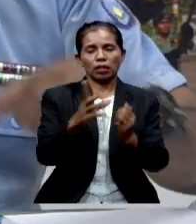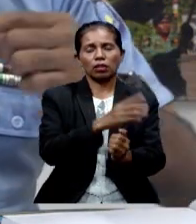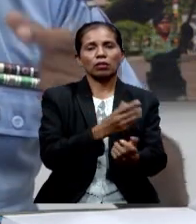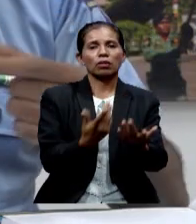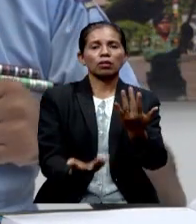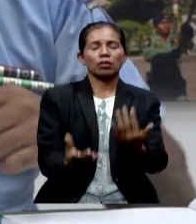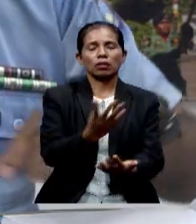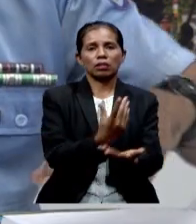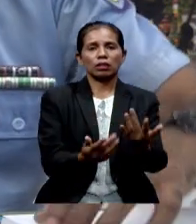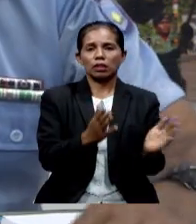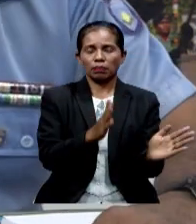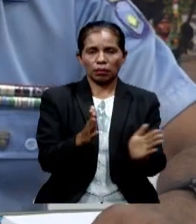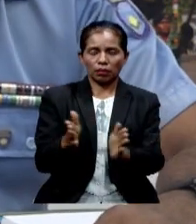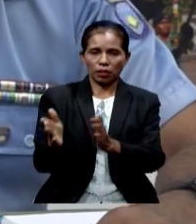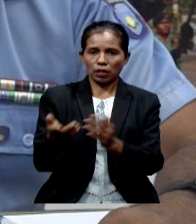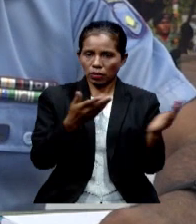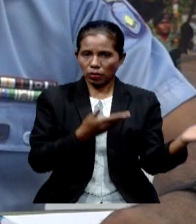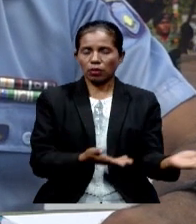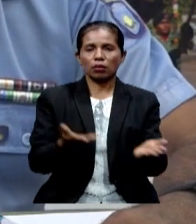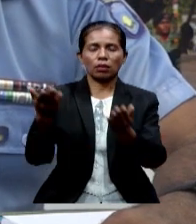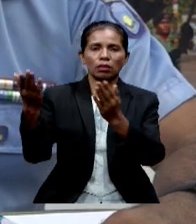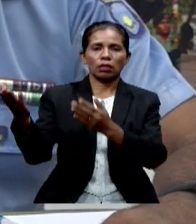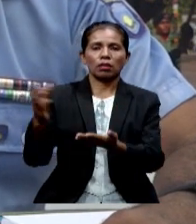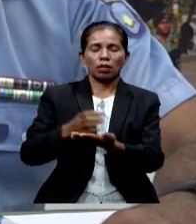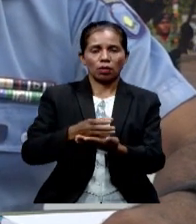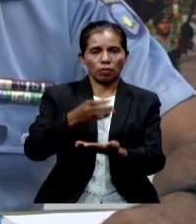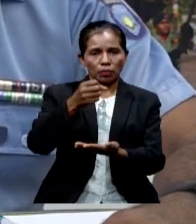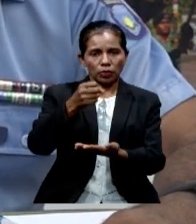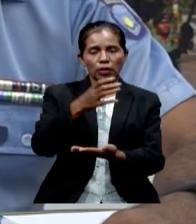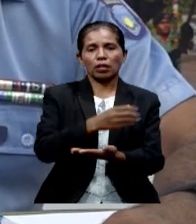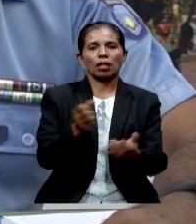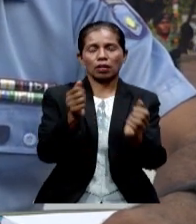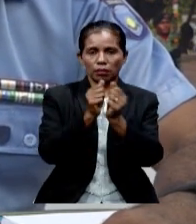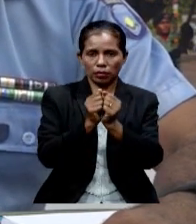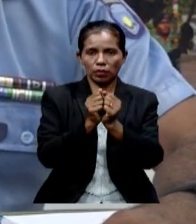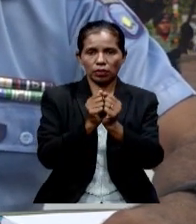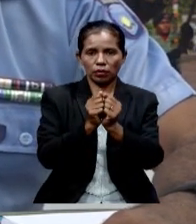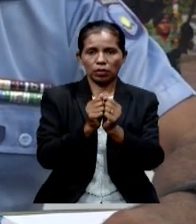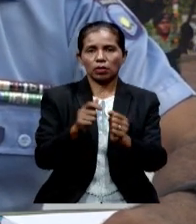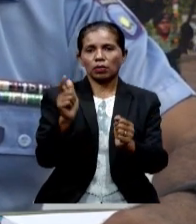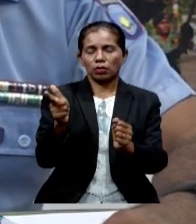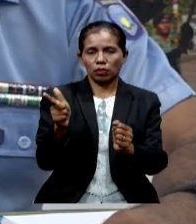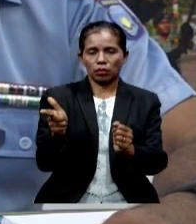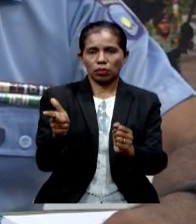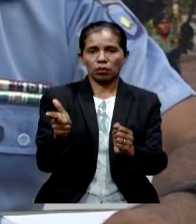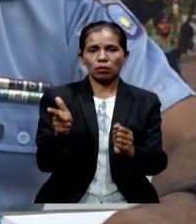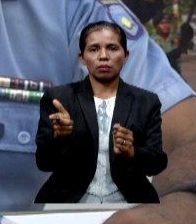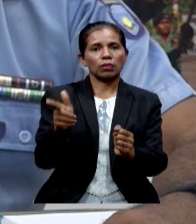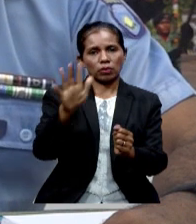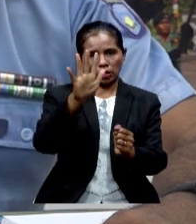nebe maxira prepara na hatama ona ba butir karantina esira ne, hamutu ruanulur sin